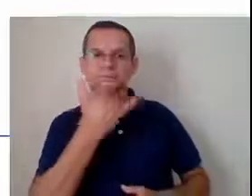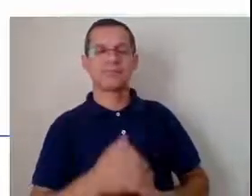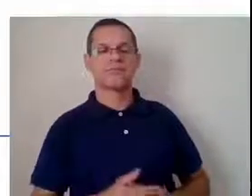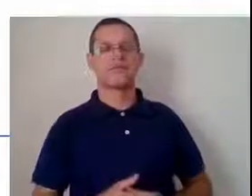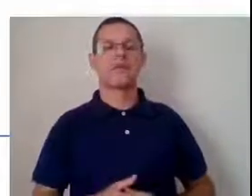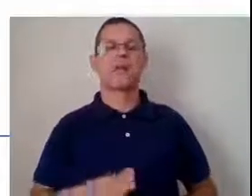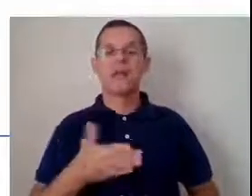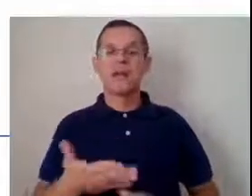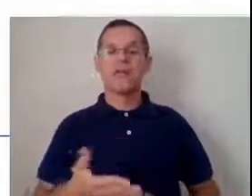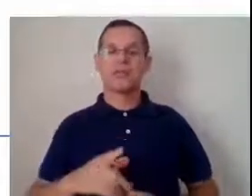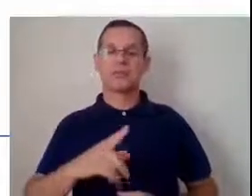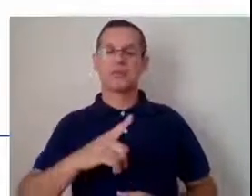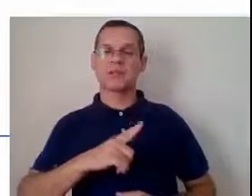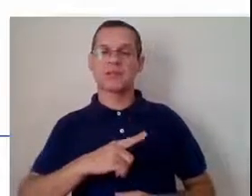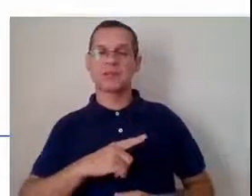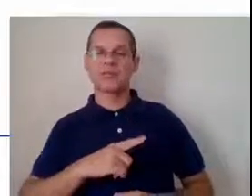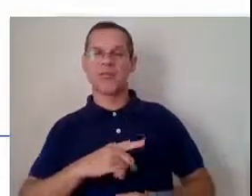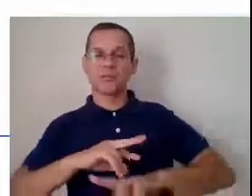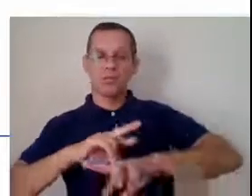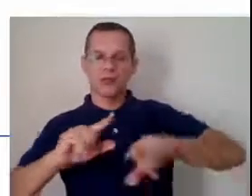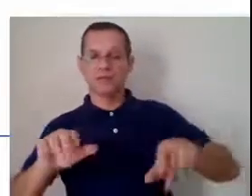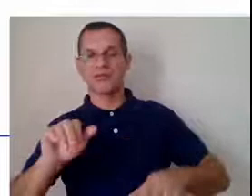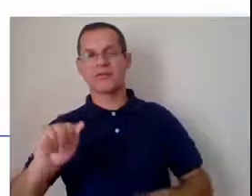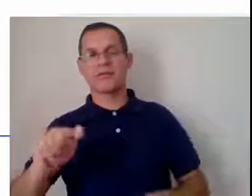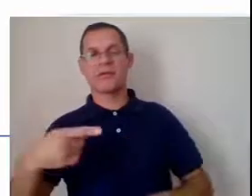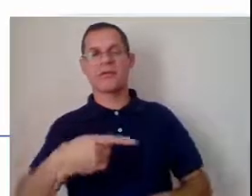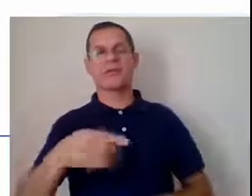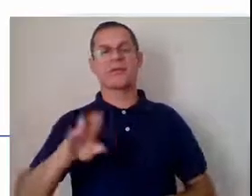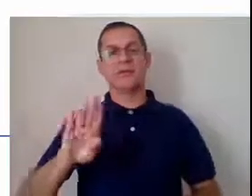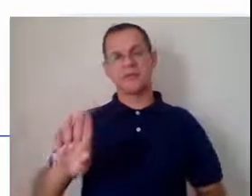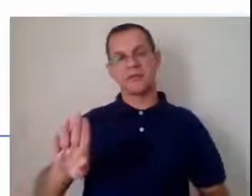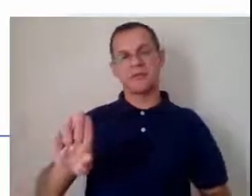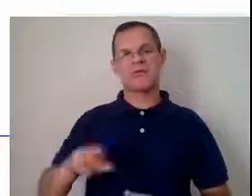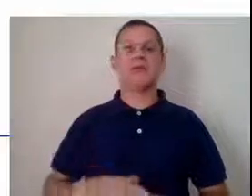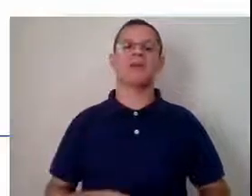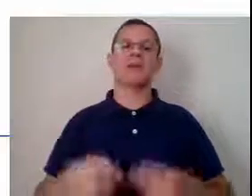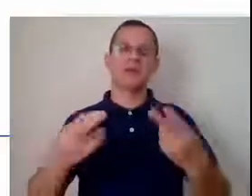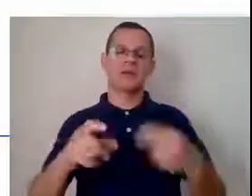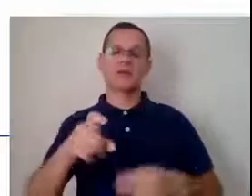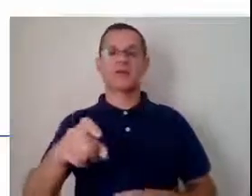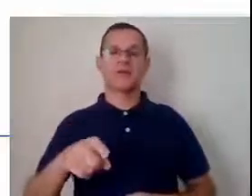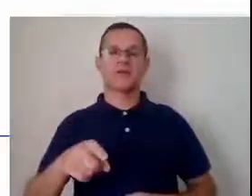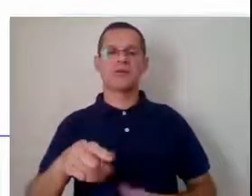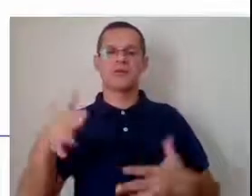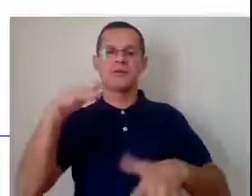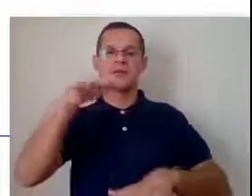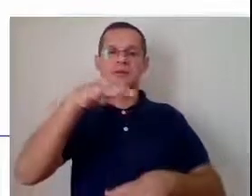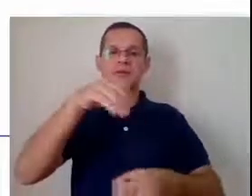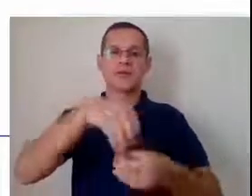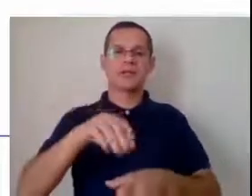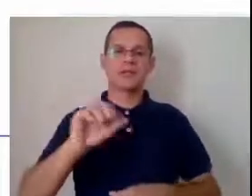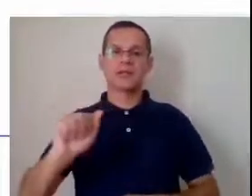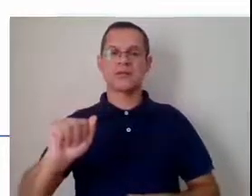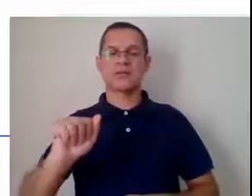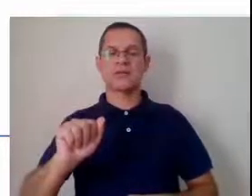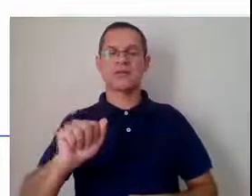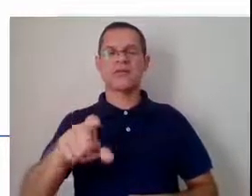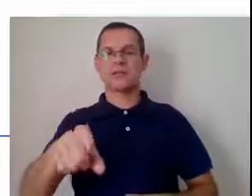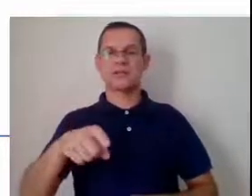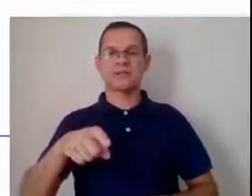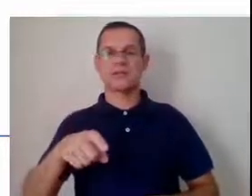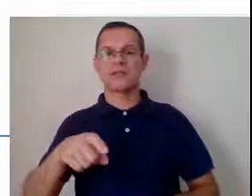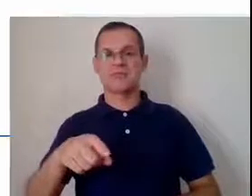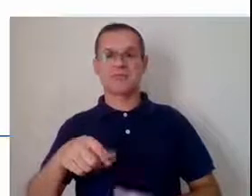Desculpem. Então, a diferença de A menos B é igual a x pertence a A e